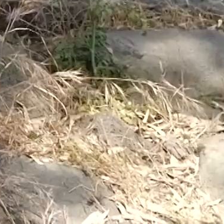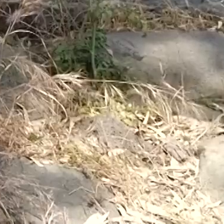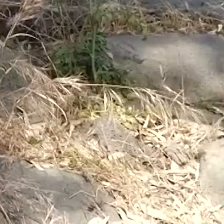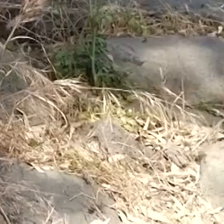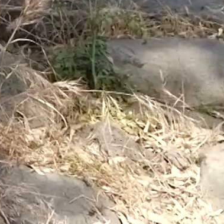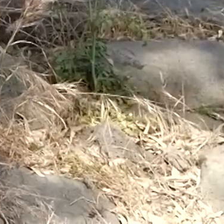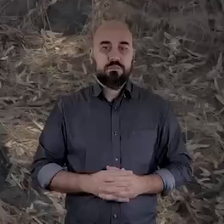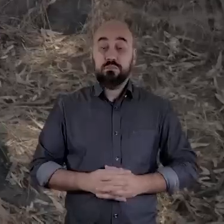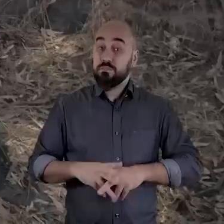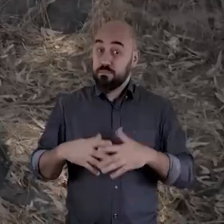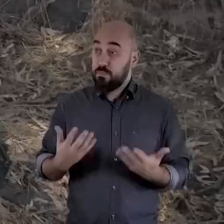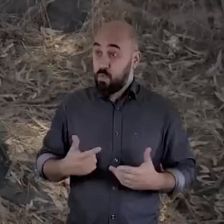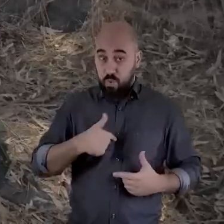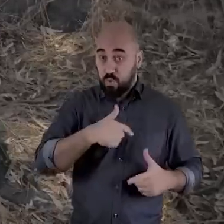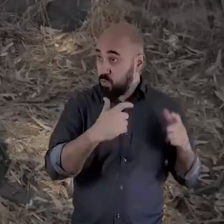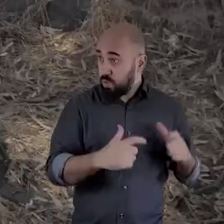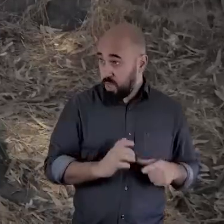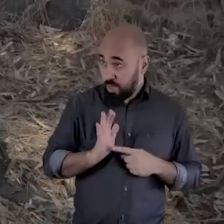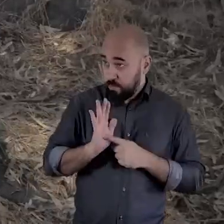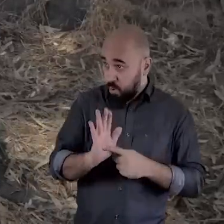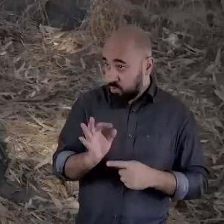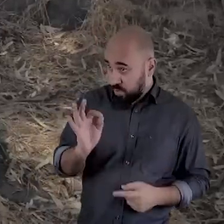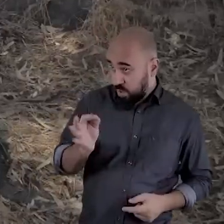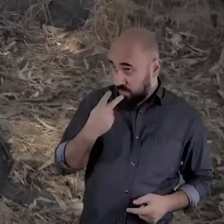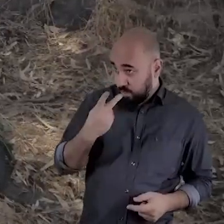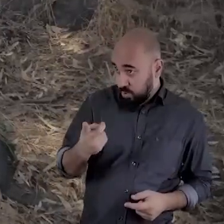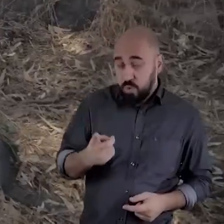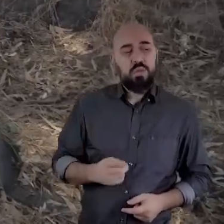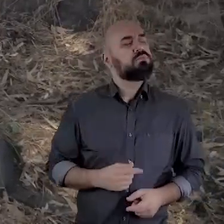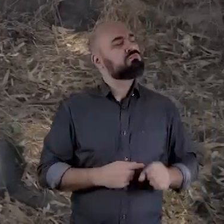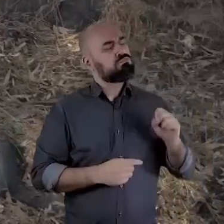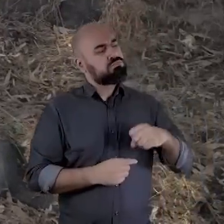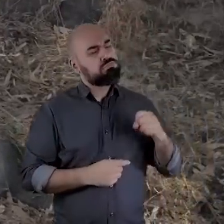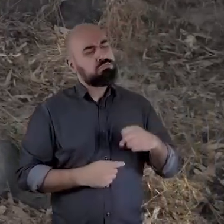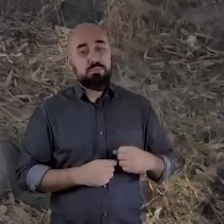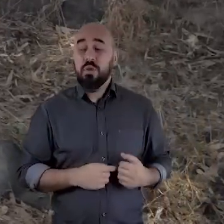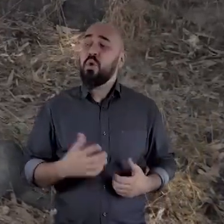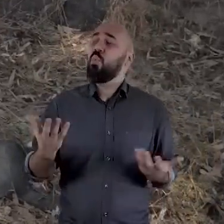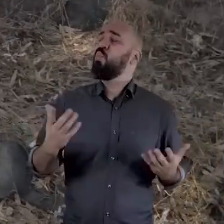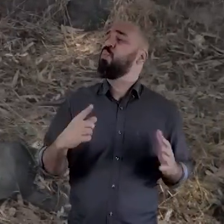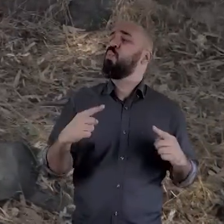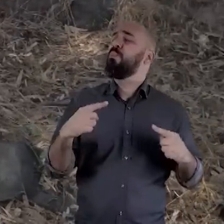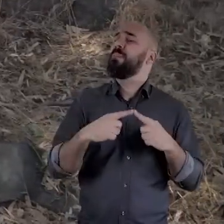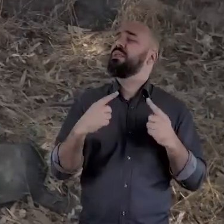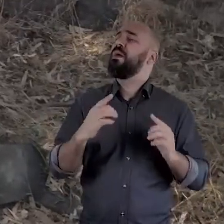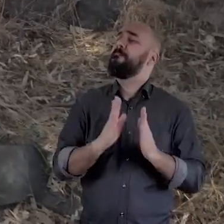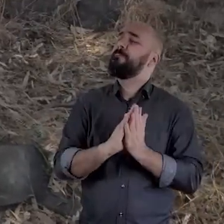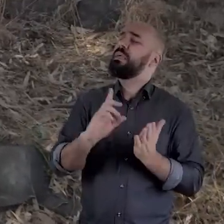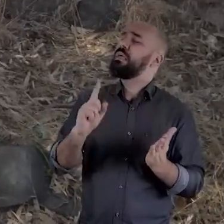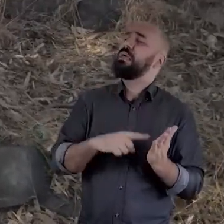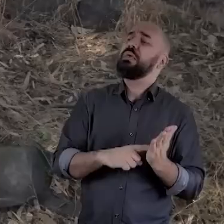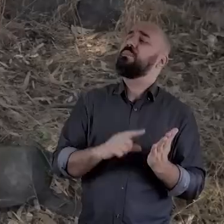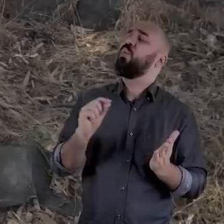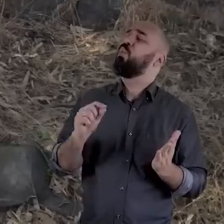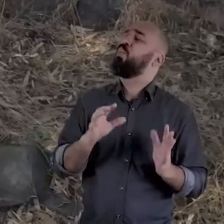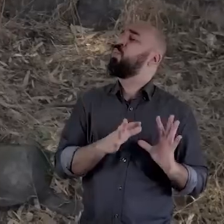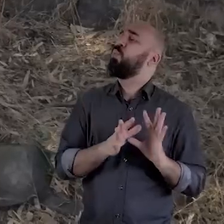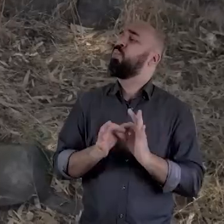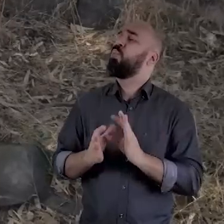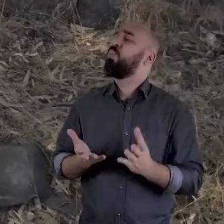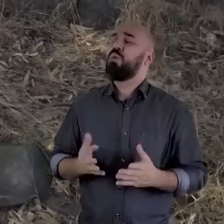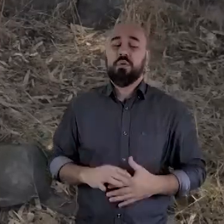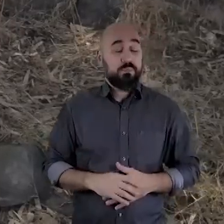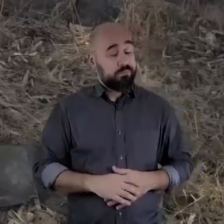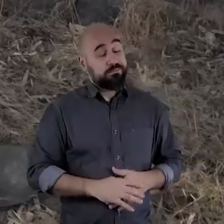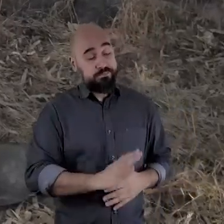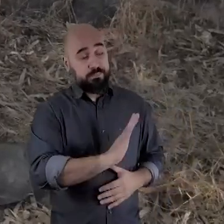Então aqui é o lugar, né, professor? Qual a relação disso aqui com a Bíblia Sagrada? Essa parte aqui, ou pelo menos com o contexto bíblico.